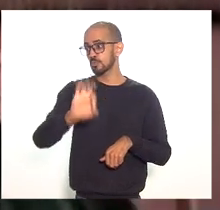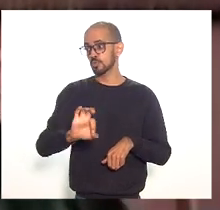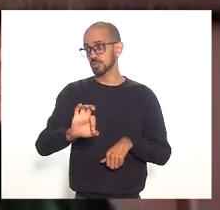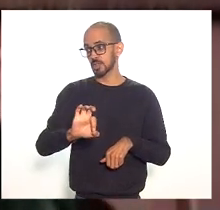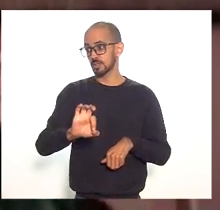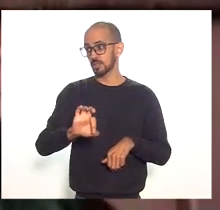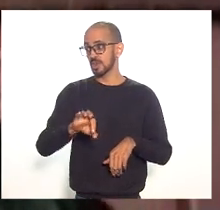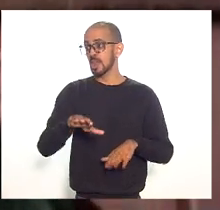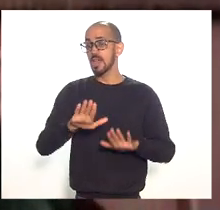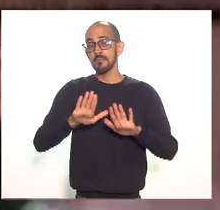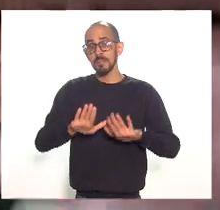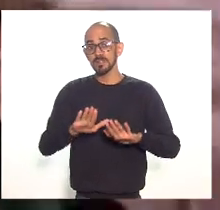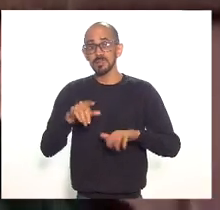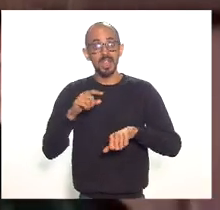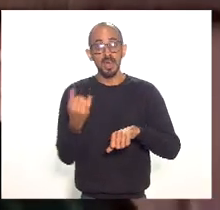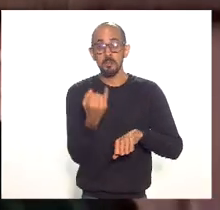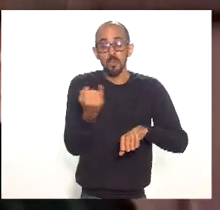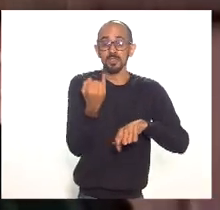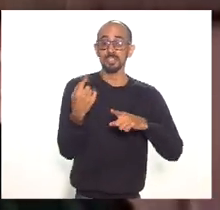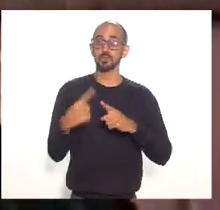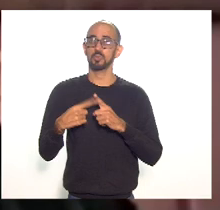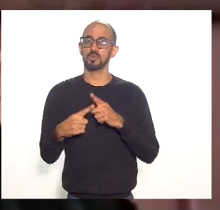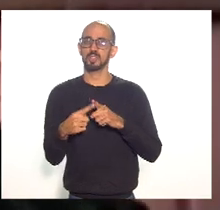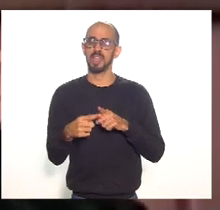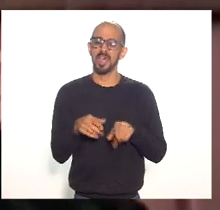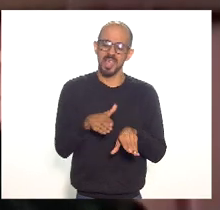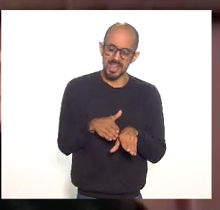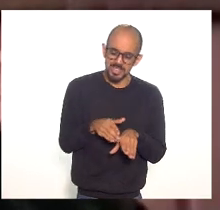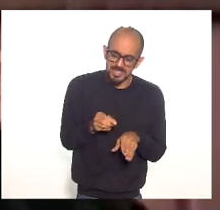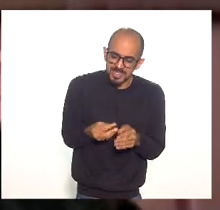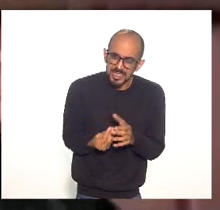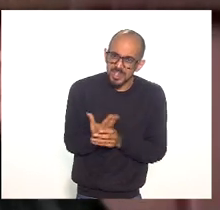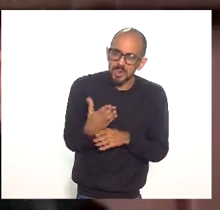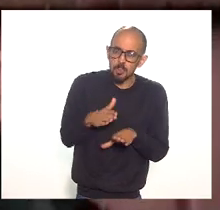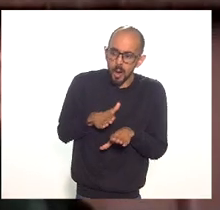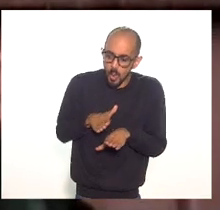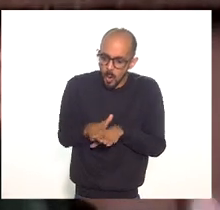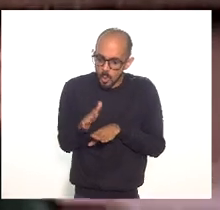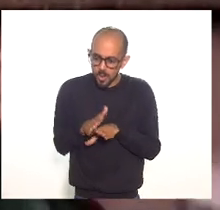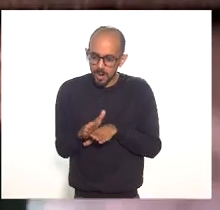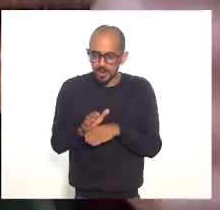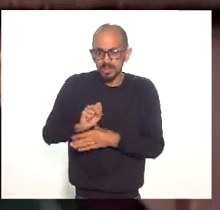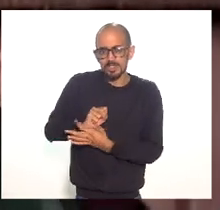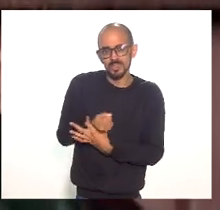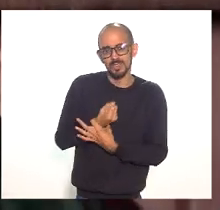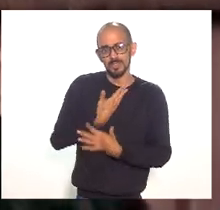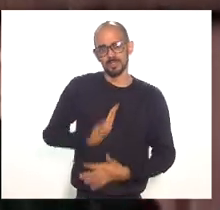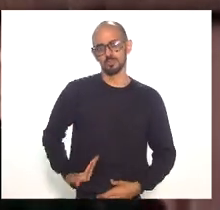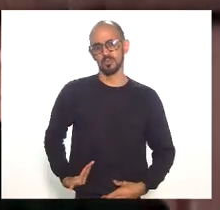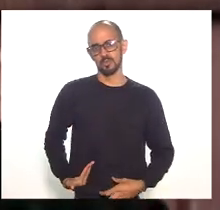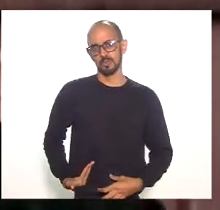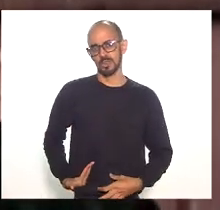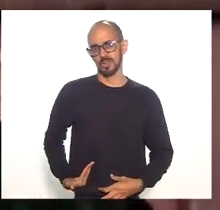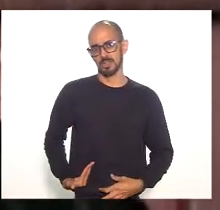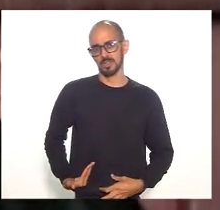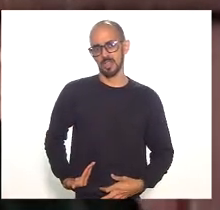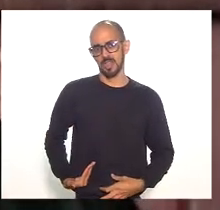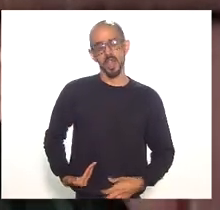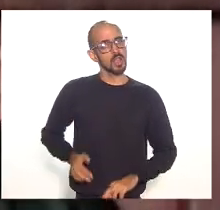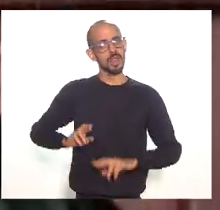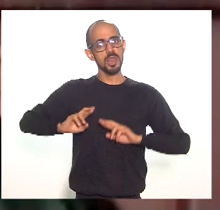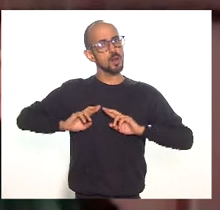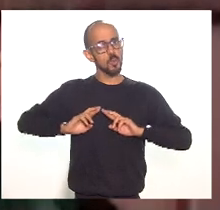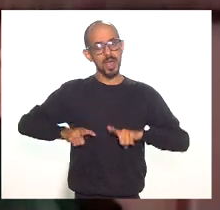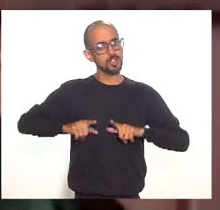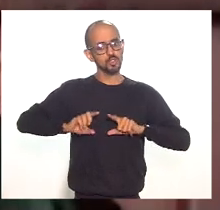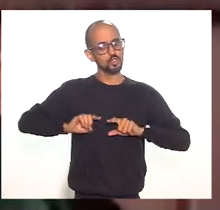esses dados? Porque elas orientam a política de segurança pública. Segurança pública não pode ser só ostensividade e